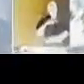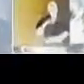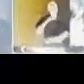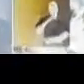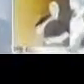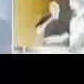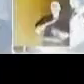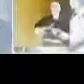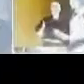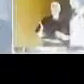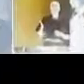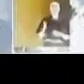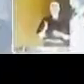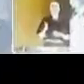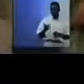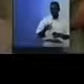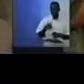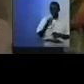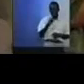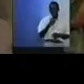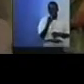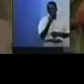Ficava com aquela boca amarga.